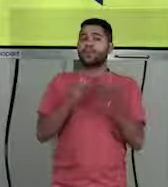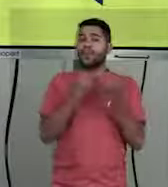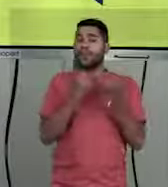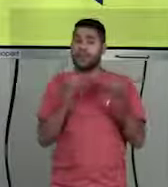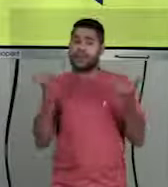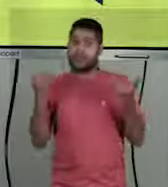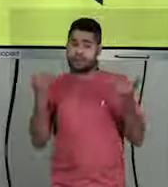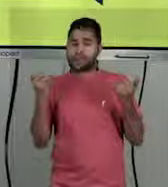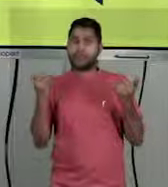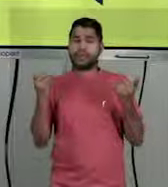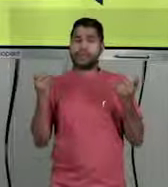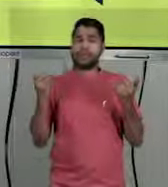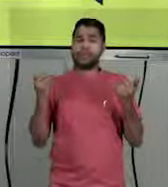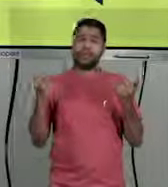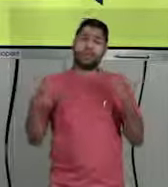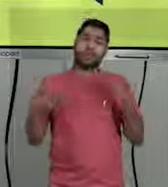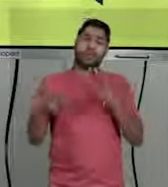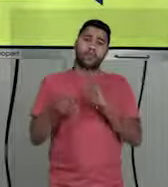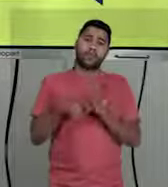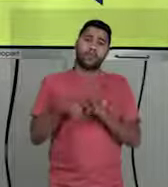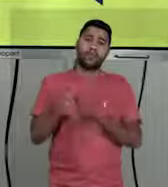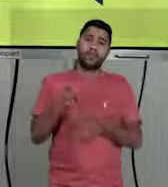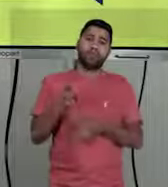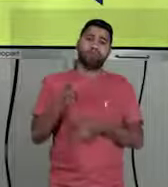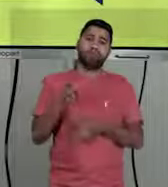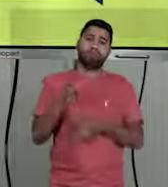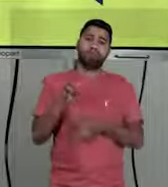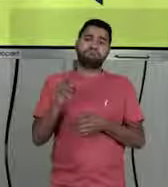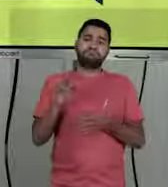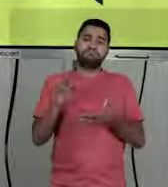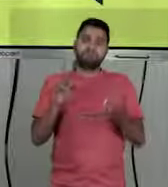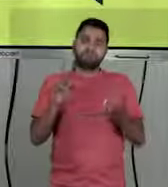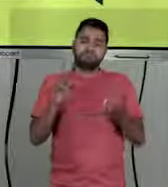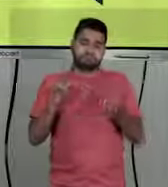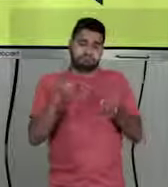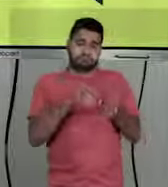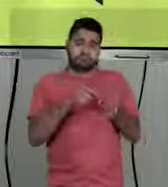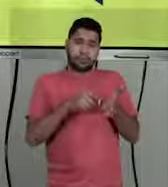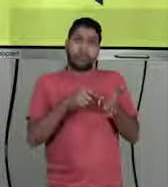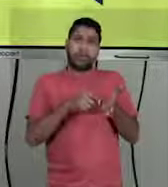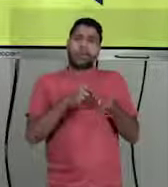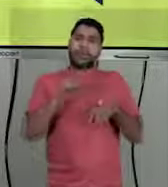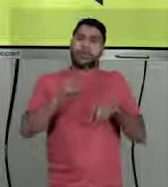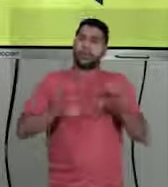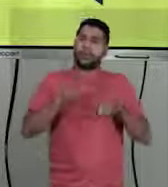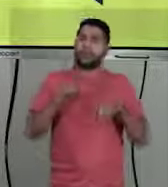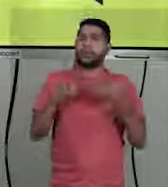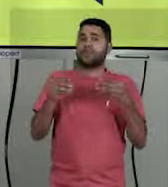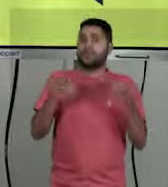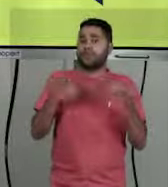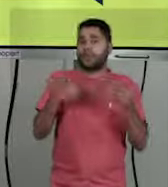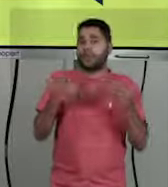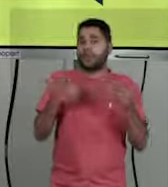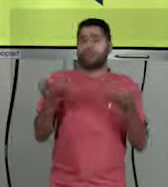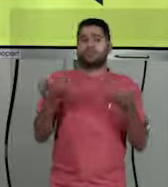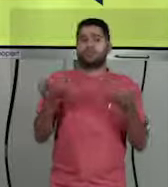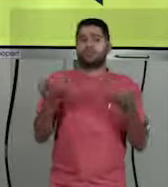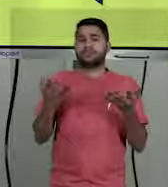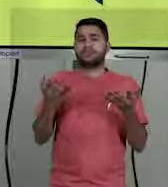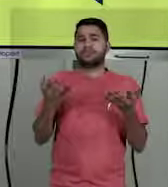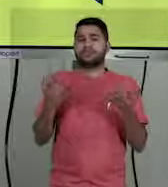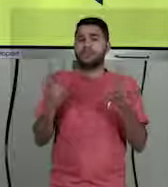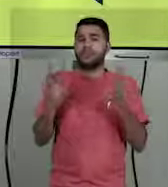que eu aciono, que eu coloco esse equipamento de plástico, coloco esse dispositivo